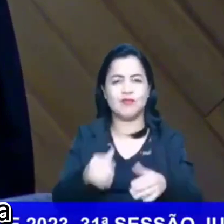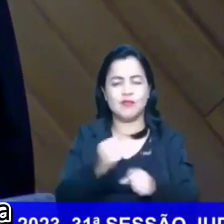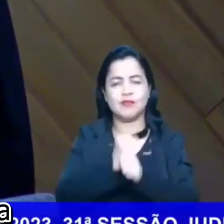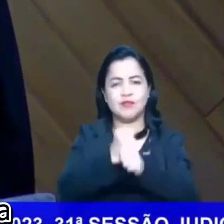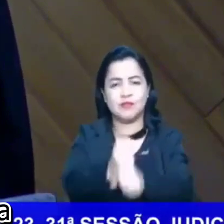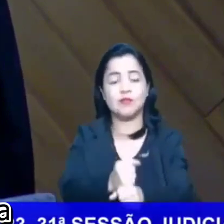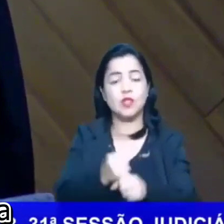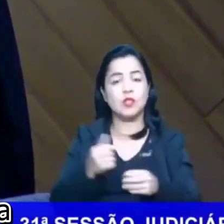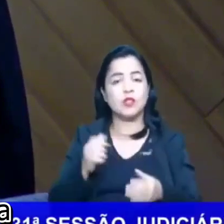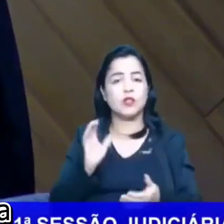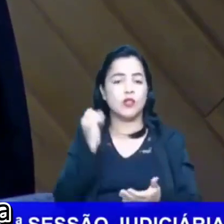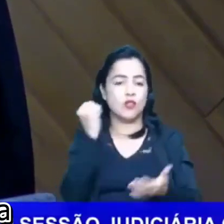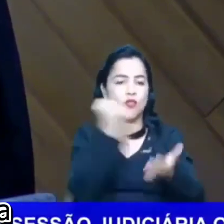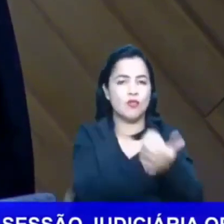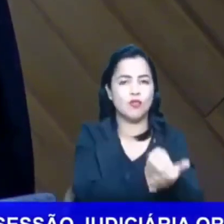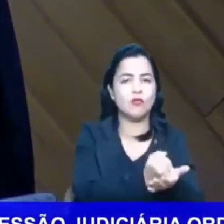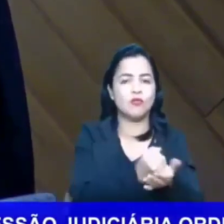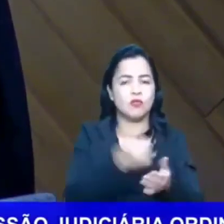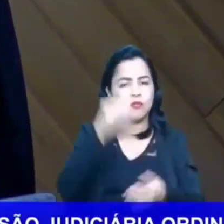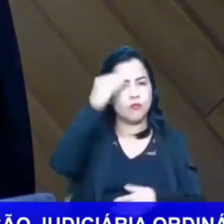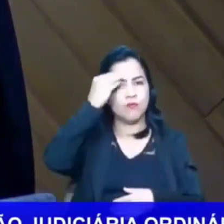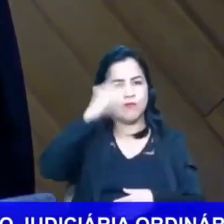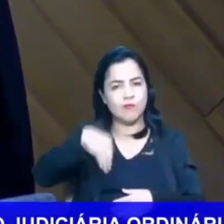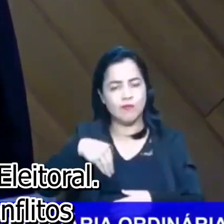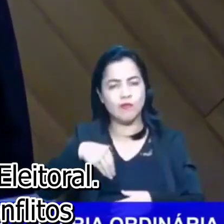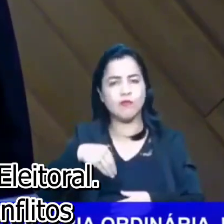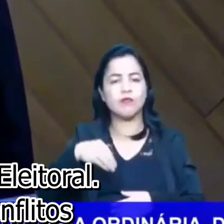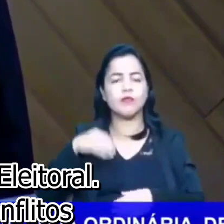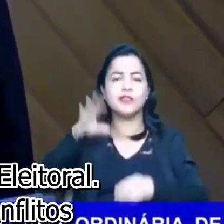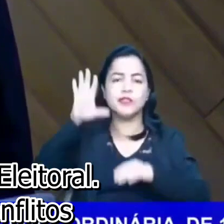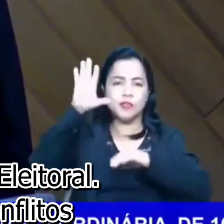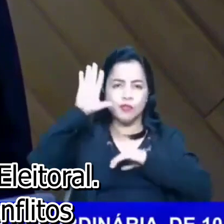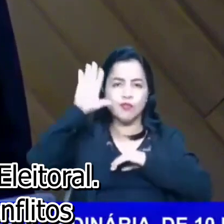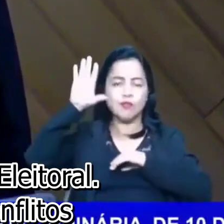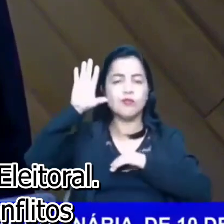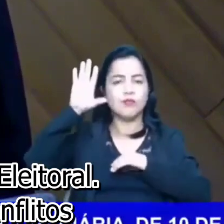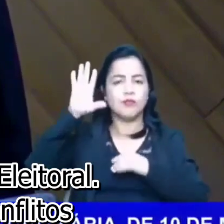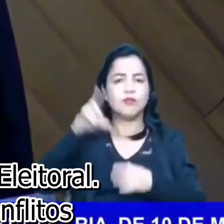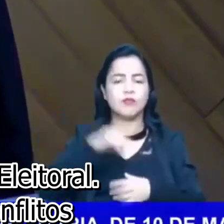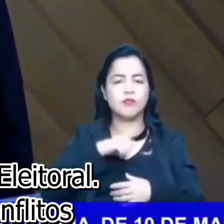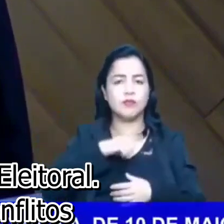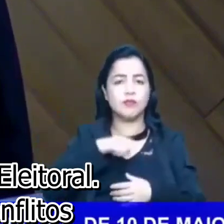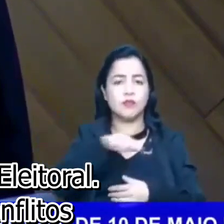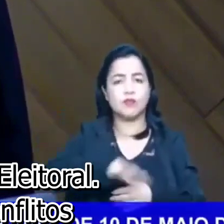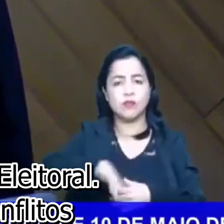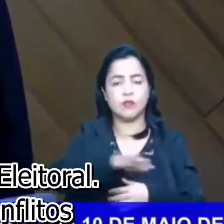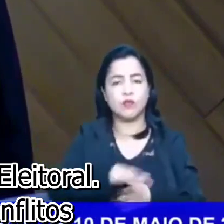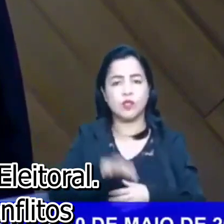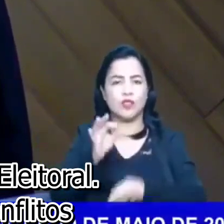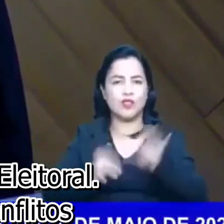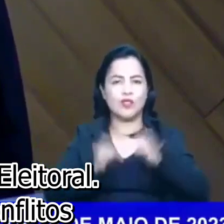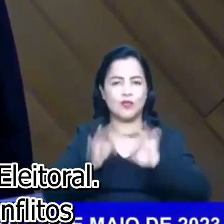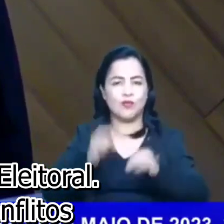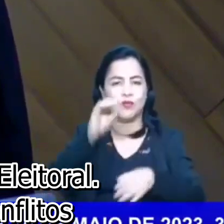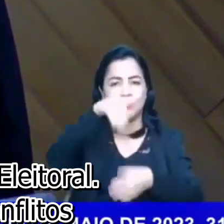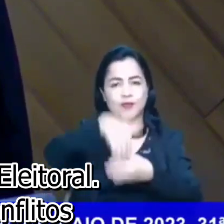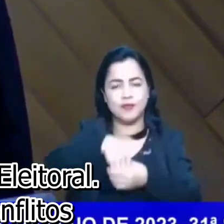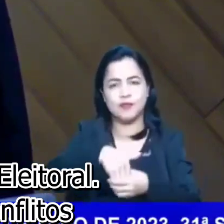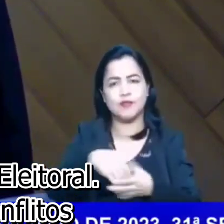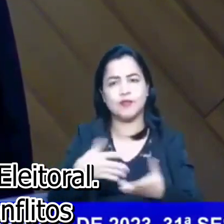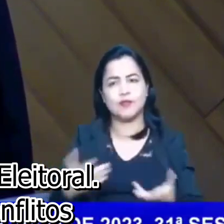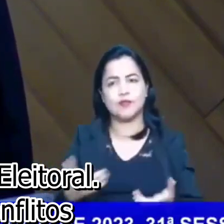protocolou o seu pedido de desistência da candidatura perante ao Tribunal Regional Eleitoral.